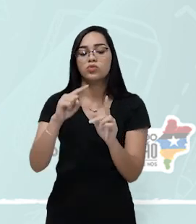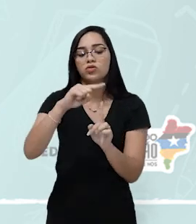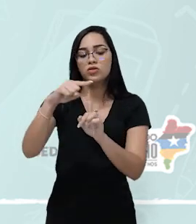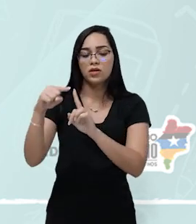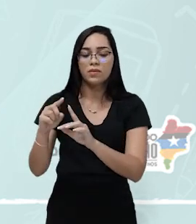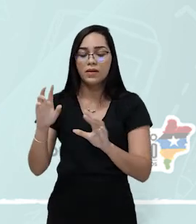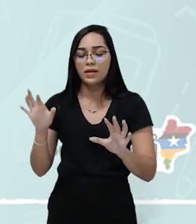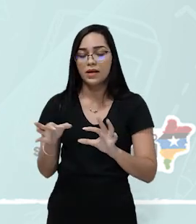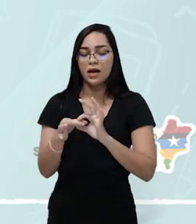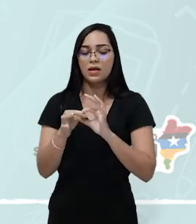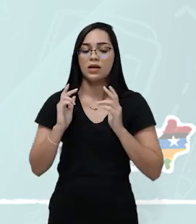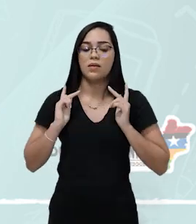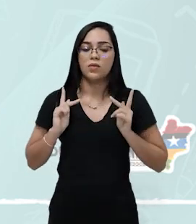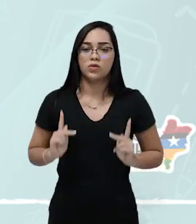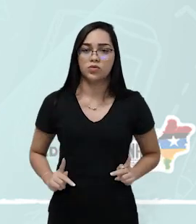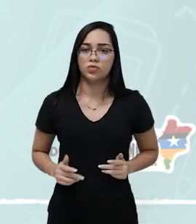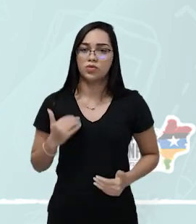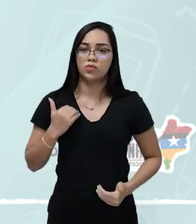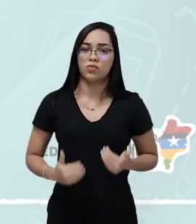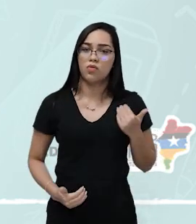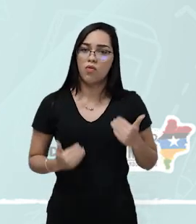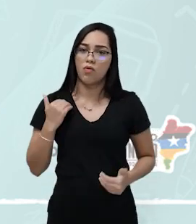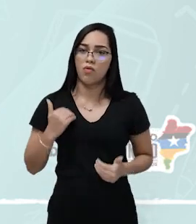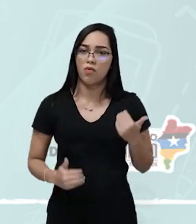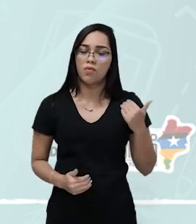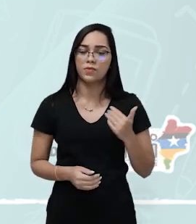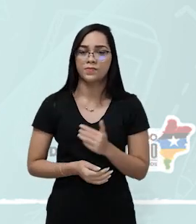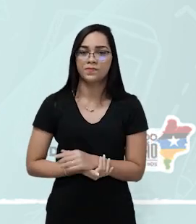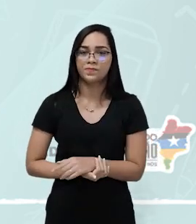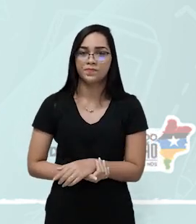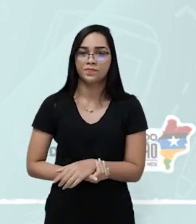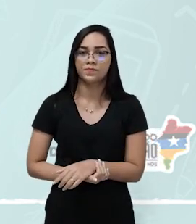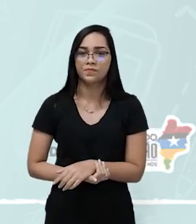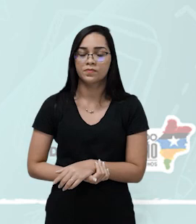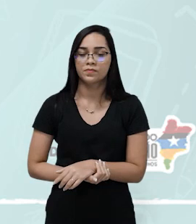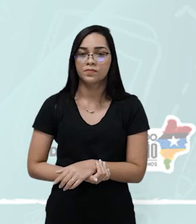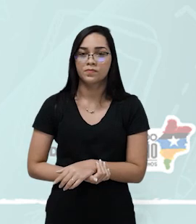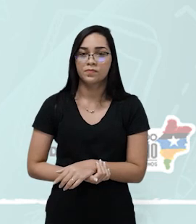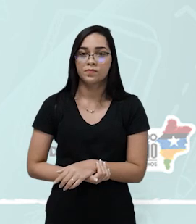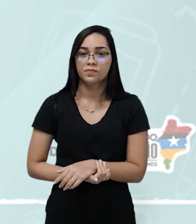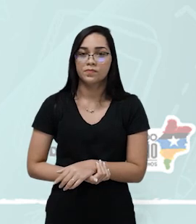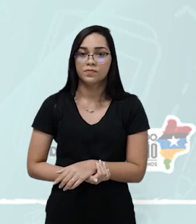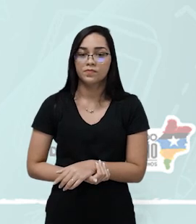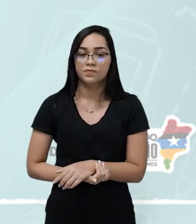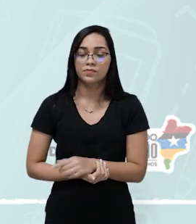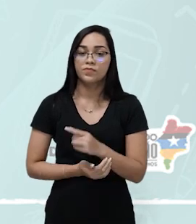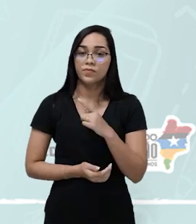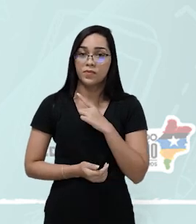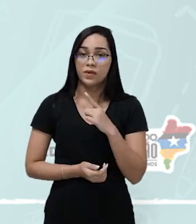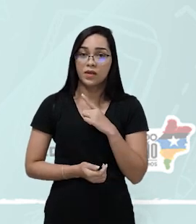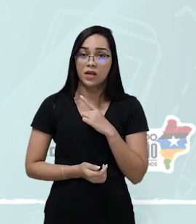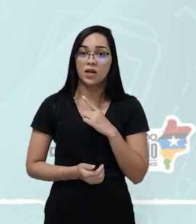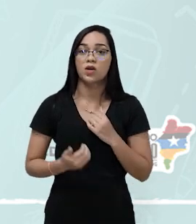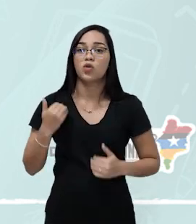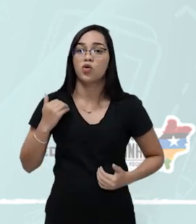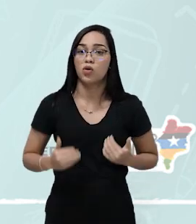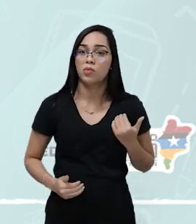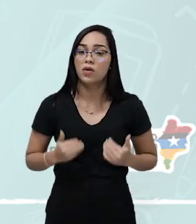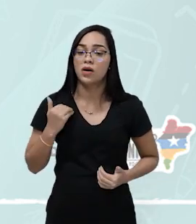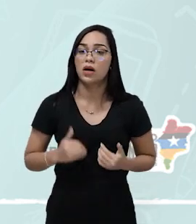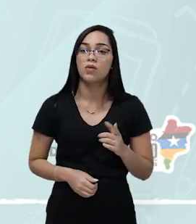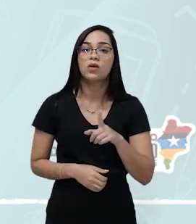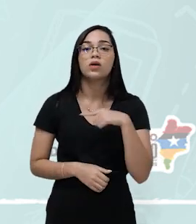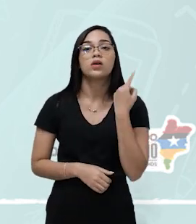sonoplastia, gestos e outros elementos ligados à postura corporal. Nós temos, né, uma linguagem corporal, né?